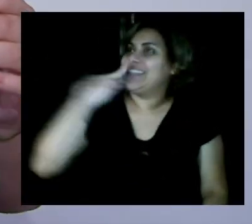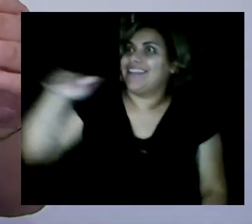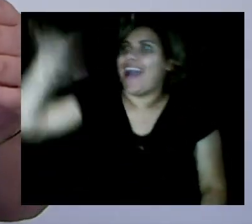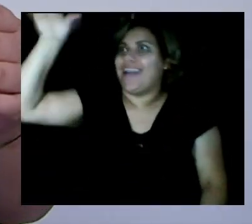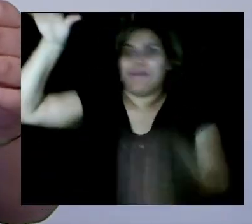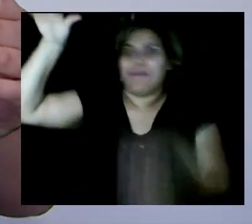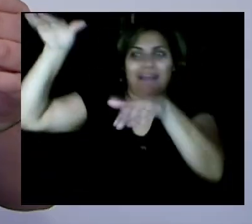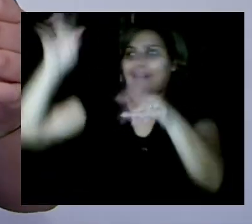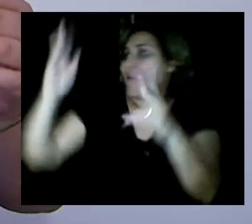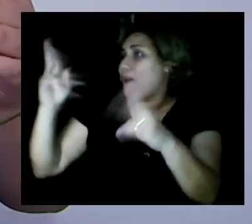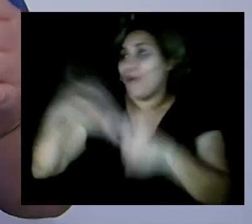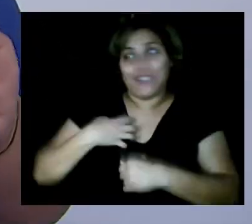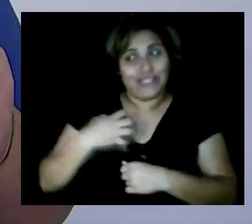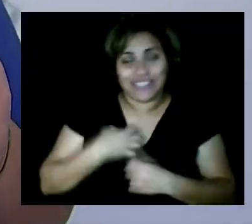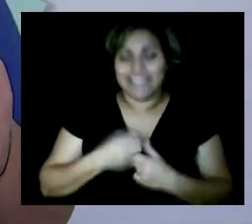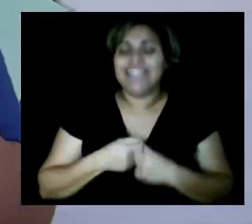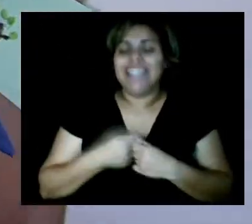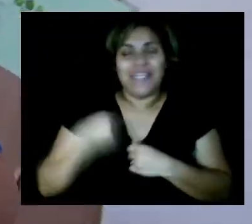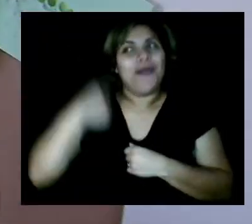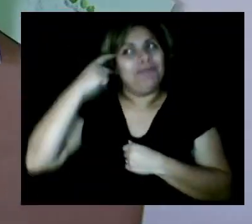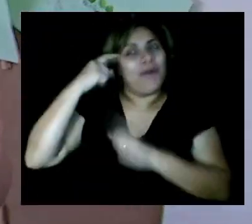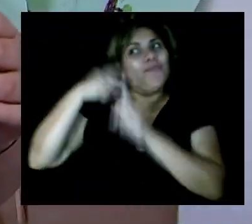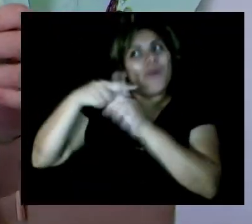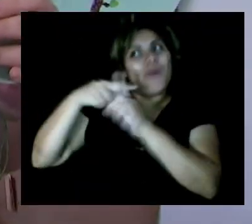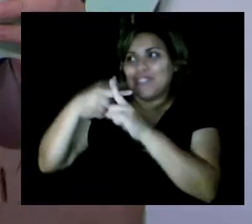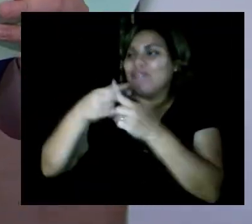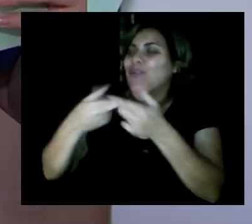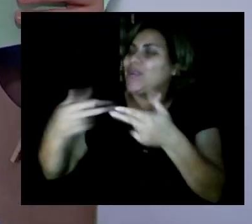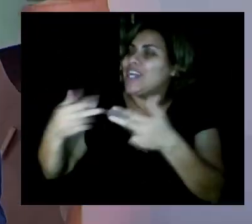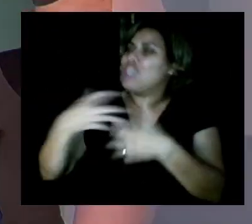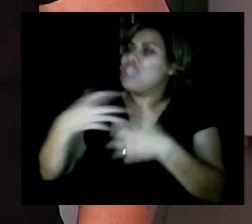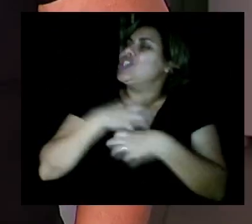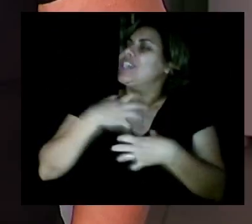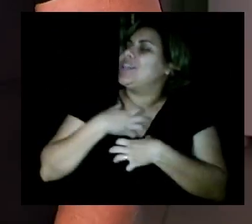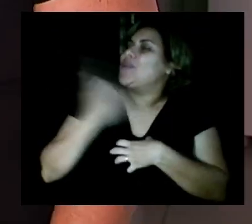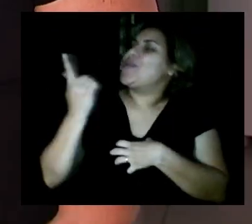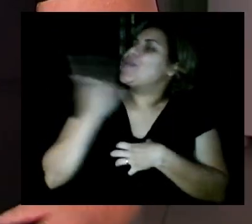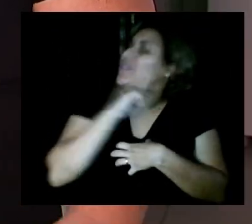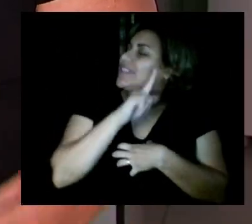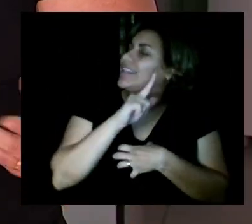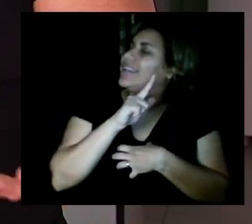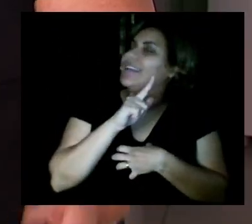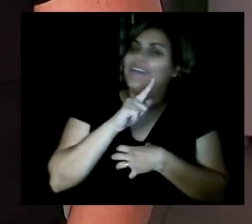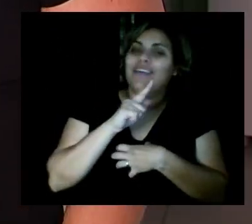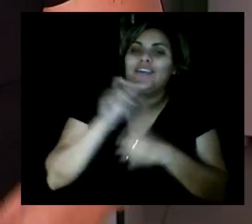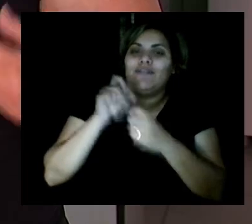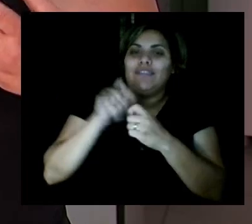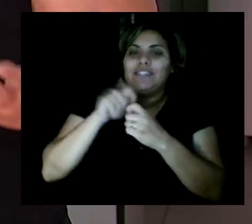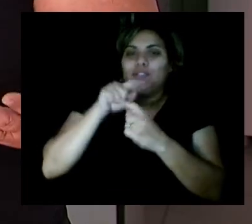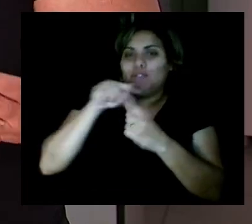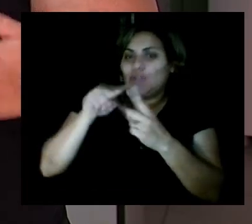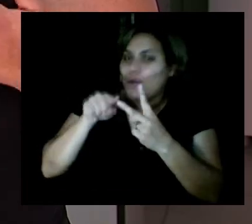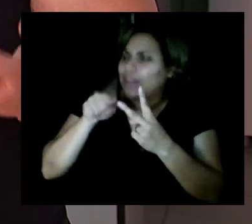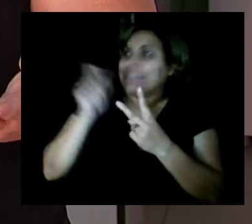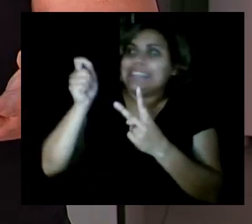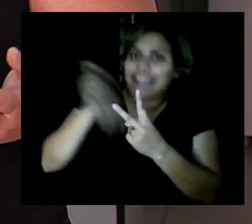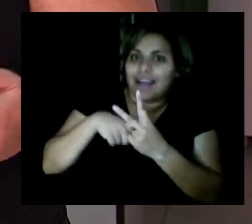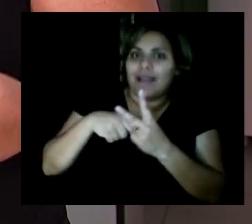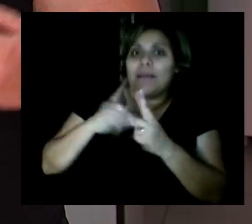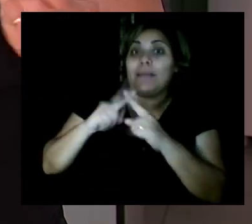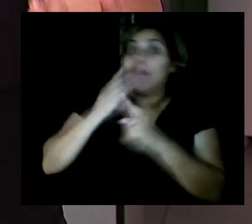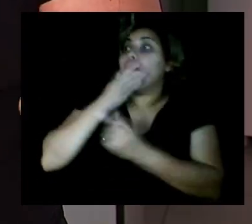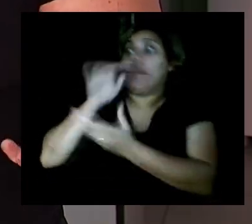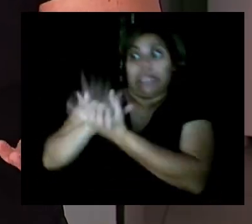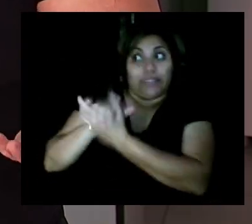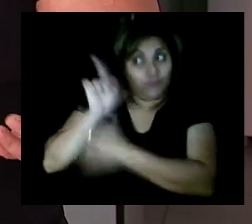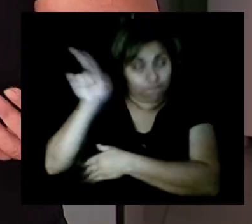coisa muito boa, muito positiva pra gente, que assim, de uma maneira eu consegui fazer os dois, assim, dessa forma. Aí foi, mas meu marido, diferente, assim,